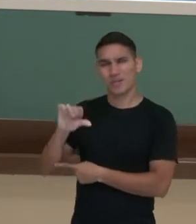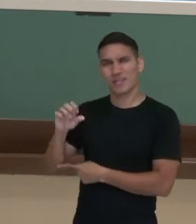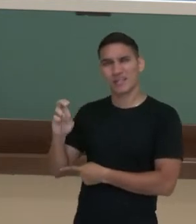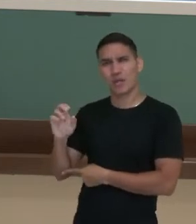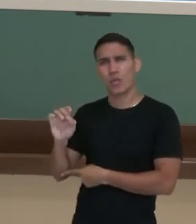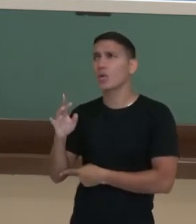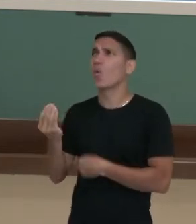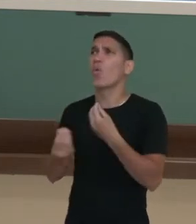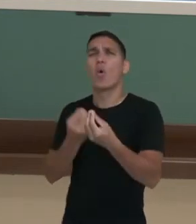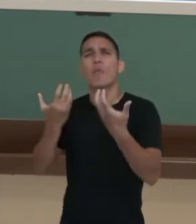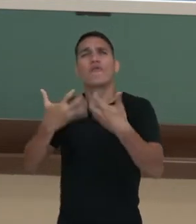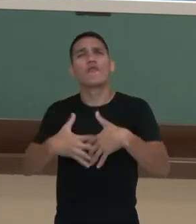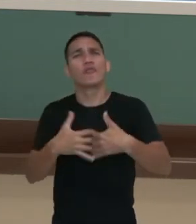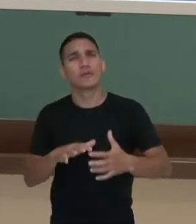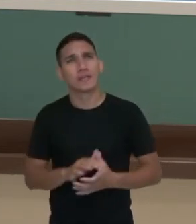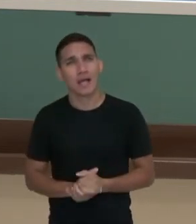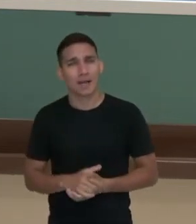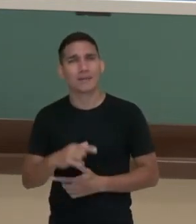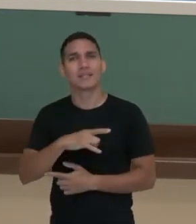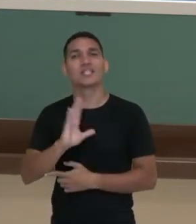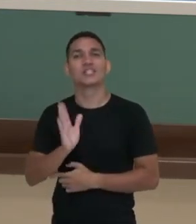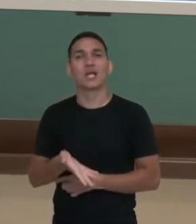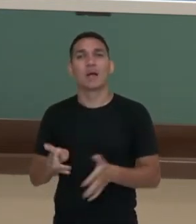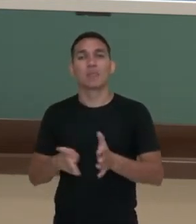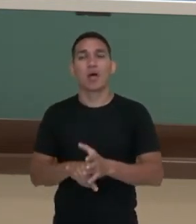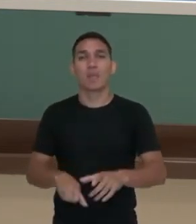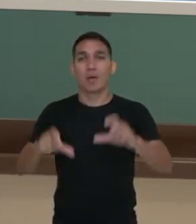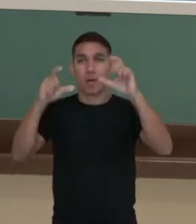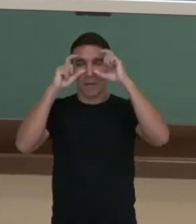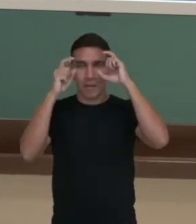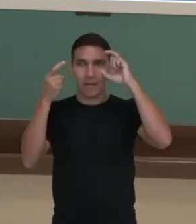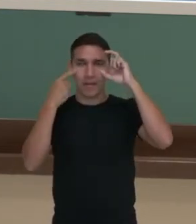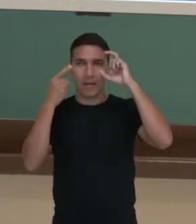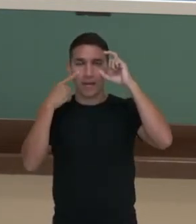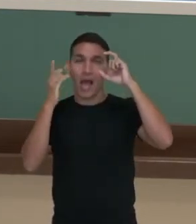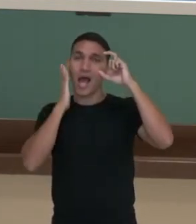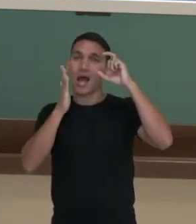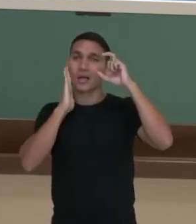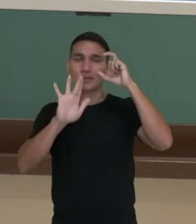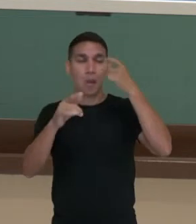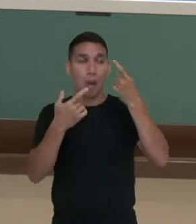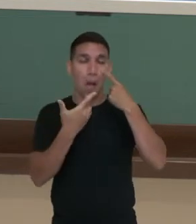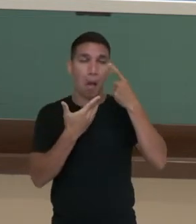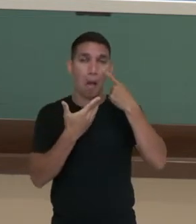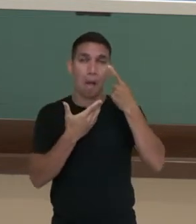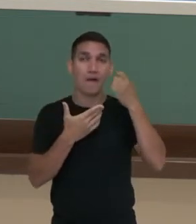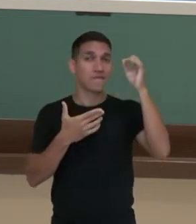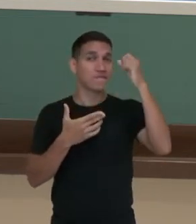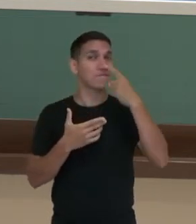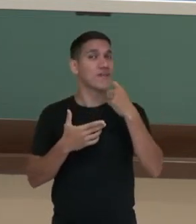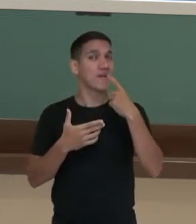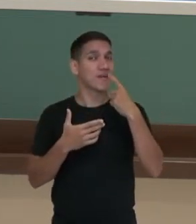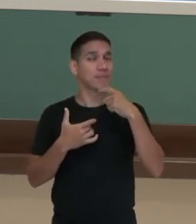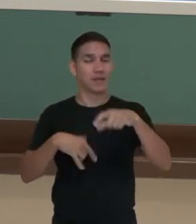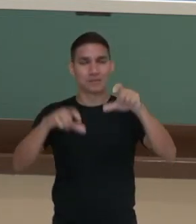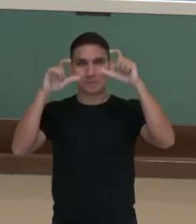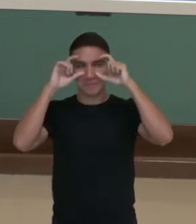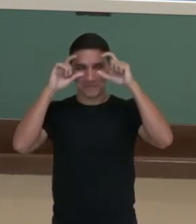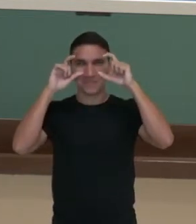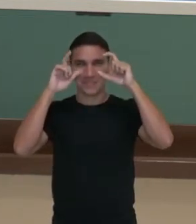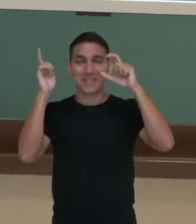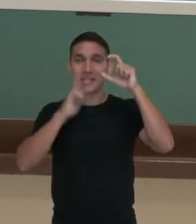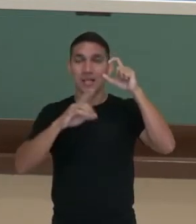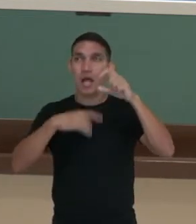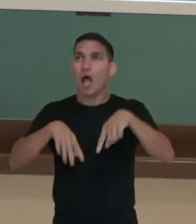3D lá em 1950? Ele era um óculos que tinha um lado era azul e o outro lado era vermelho, né? E